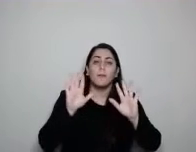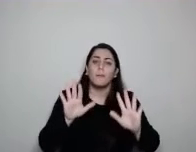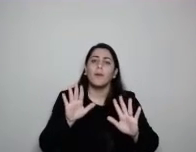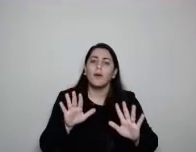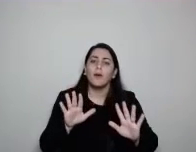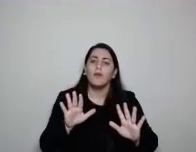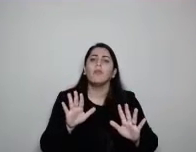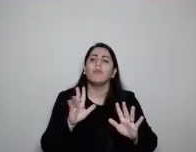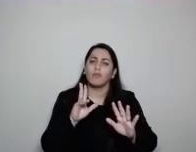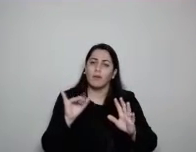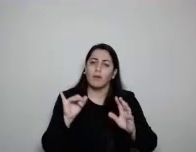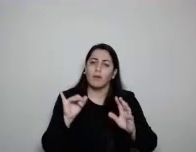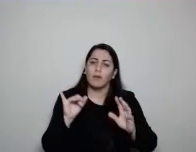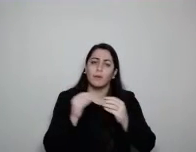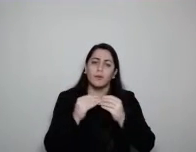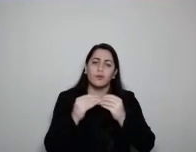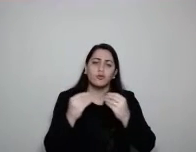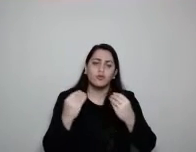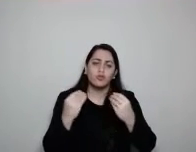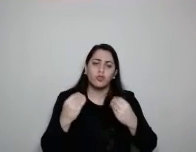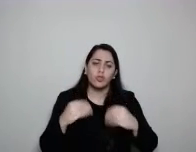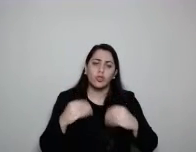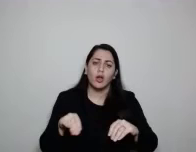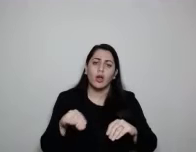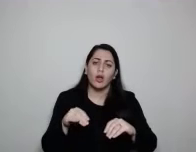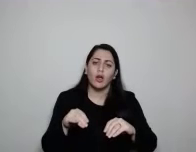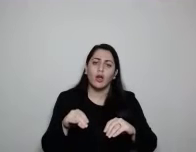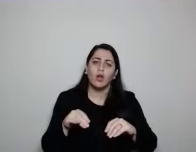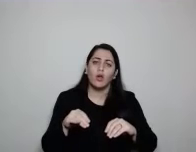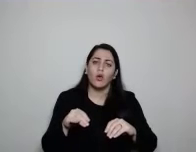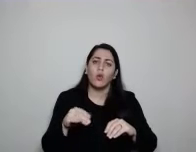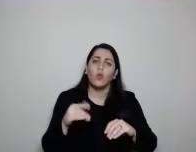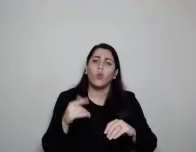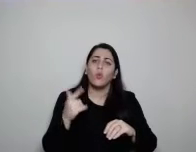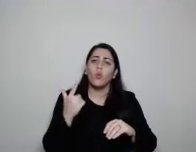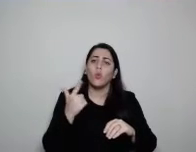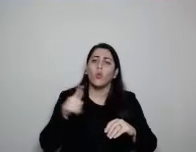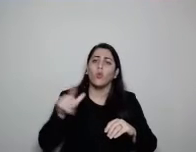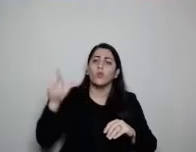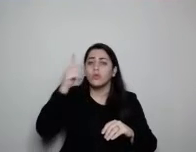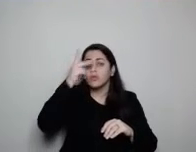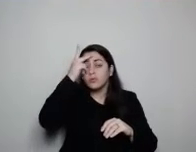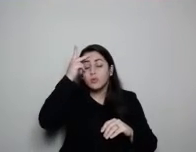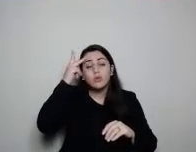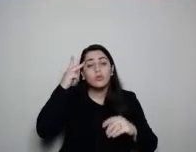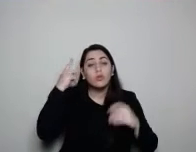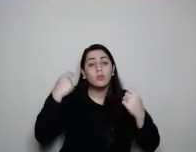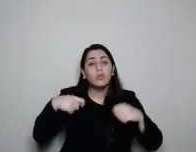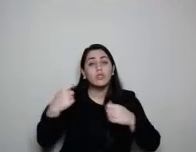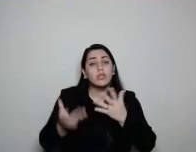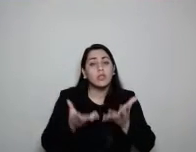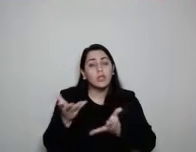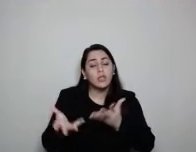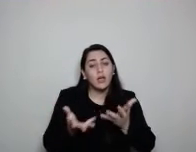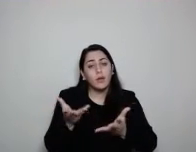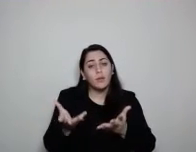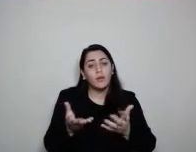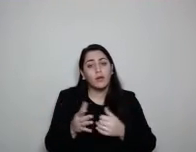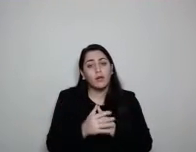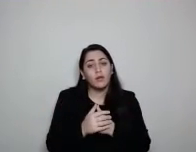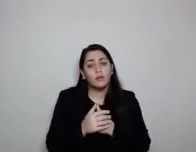até e tão importantes quanto esse, para os idosos principalmente, e a Unimed não vai ter dinheiro para atender.